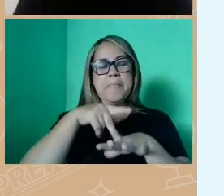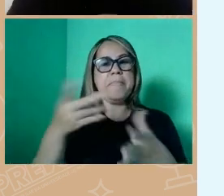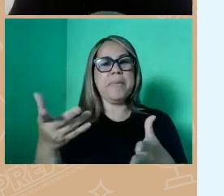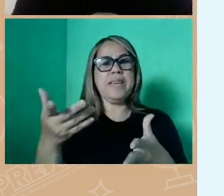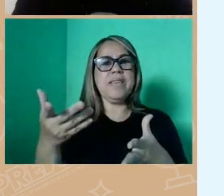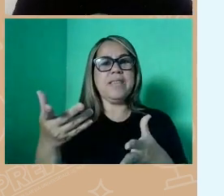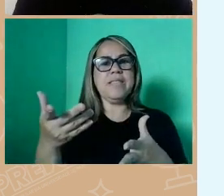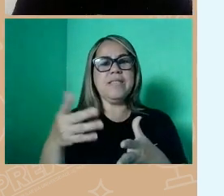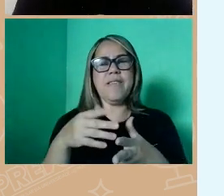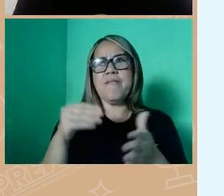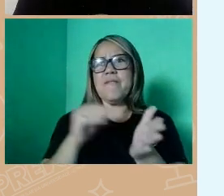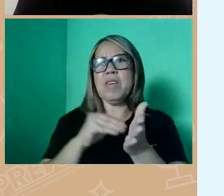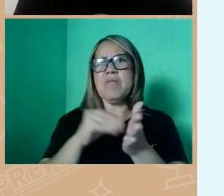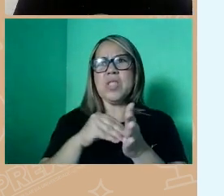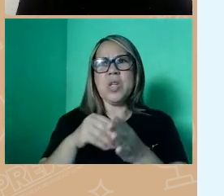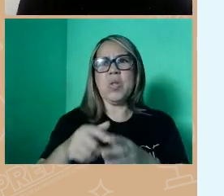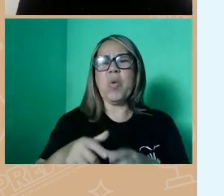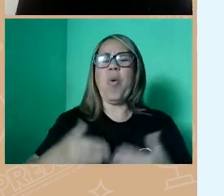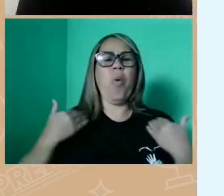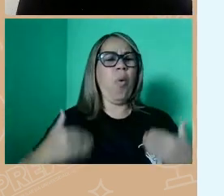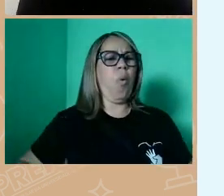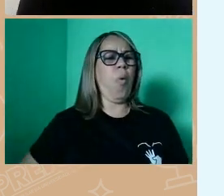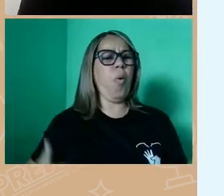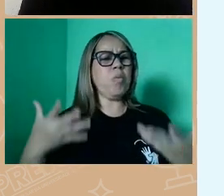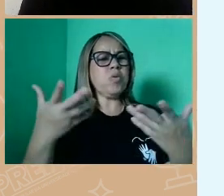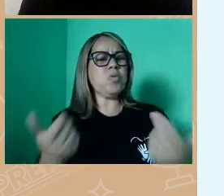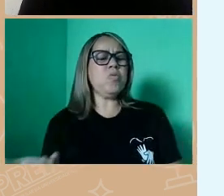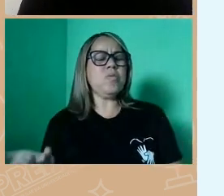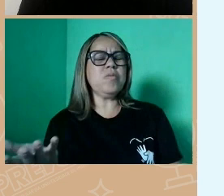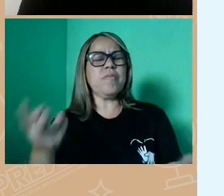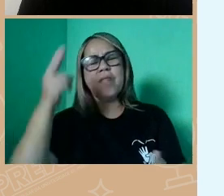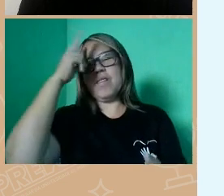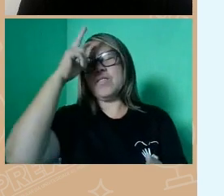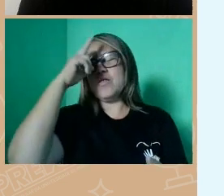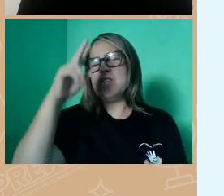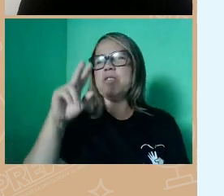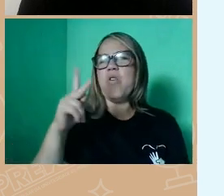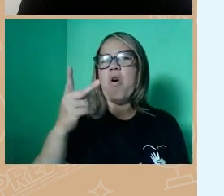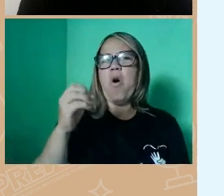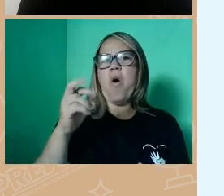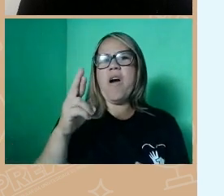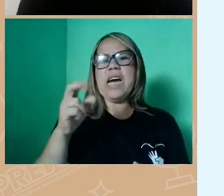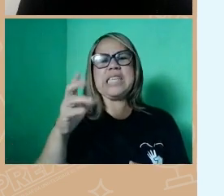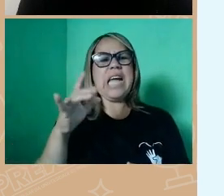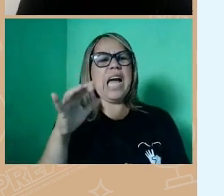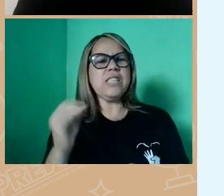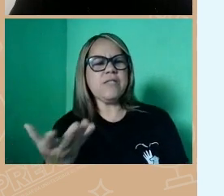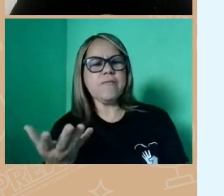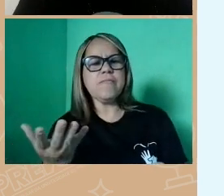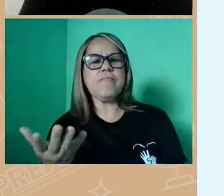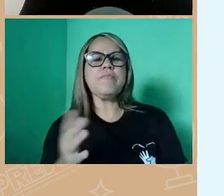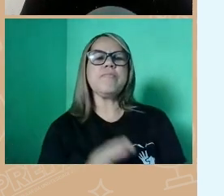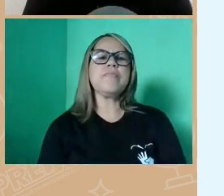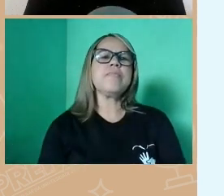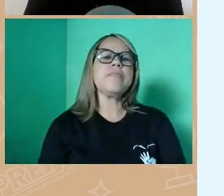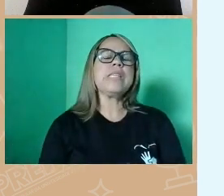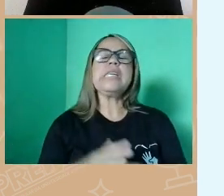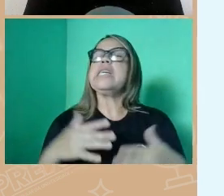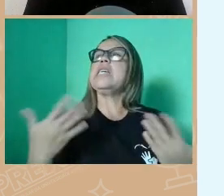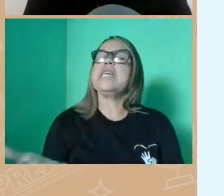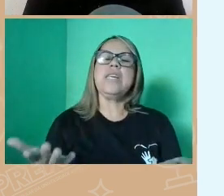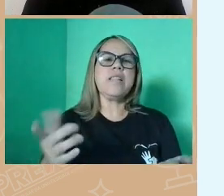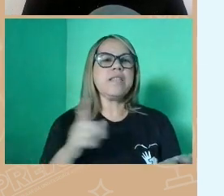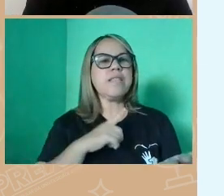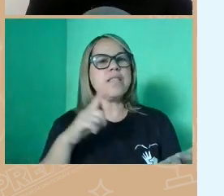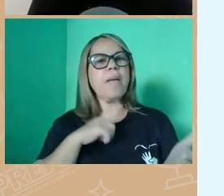apareceu completamente na história do Horácio, na página do Horácio. E aí nós temos